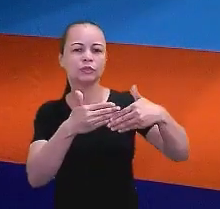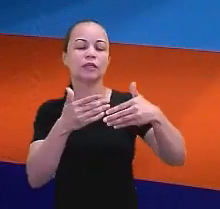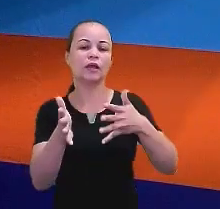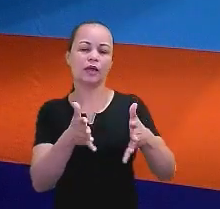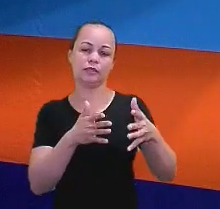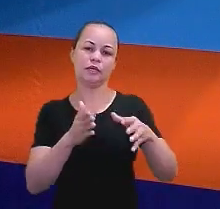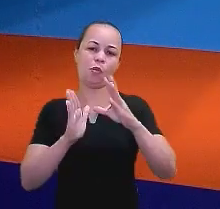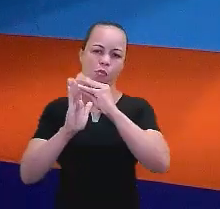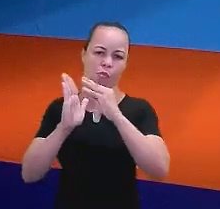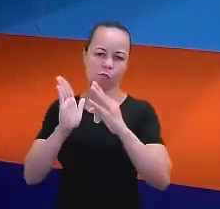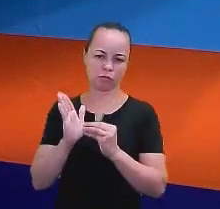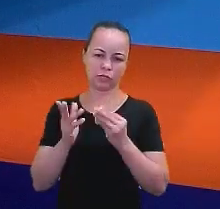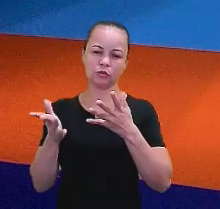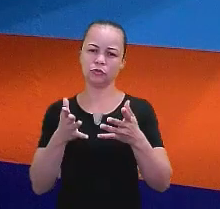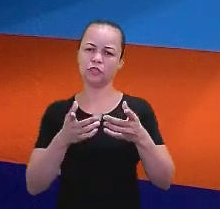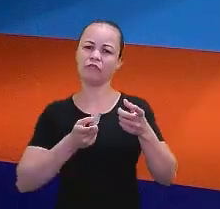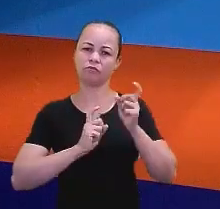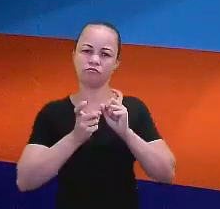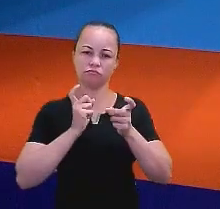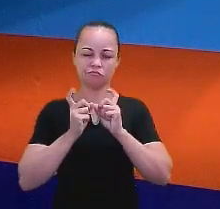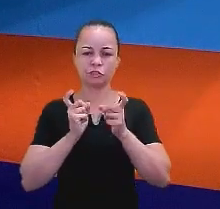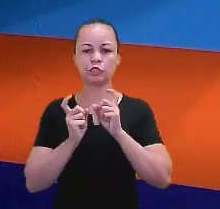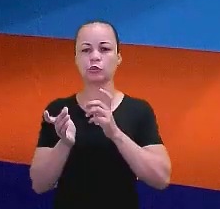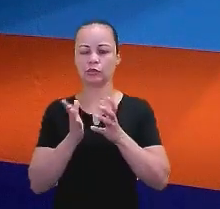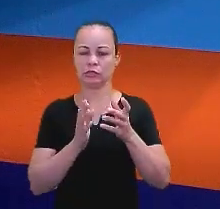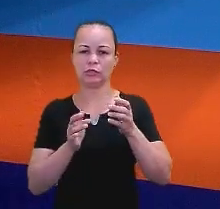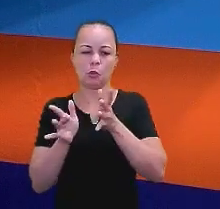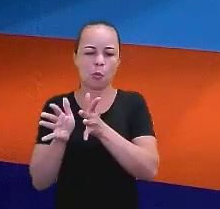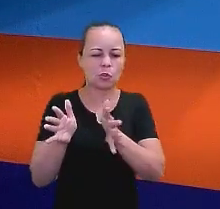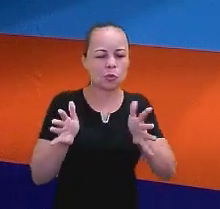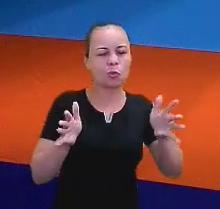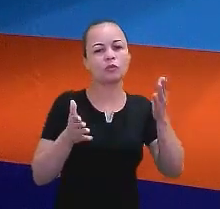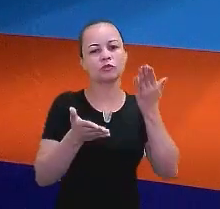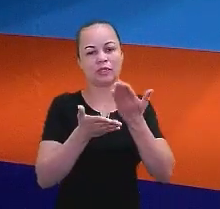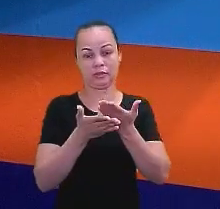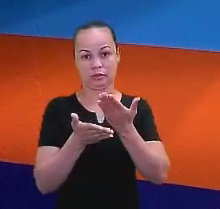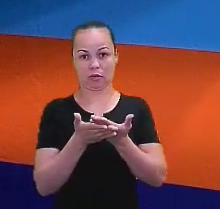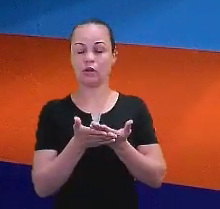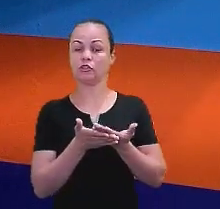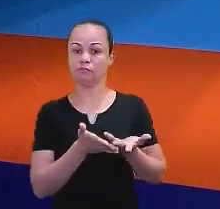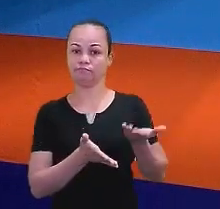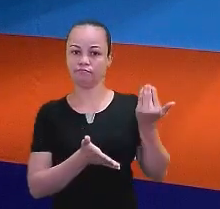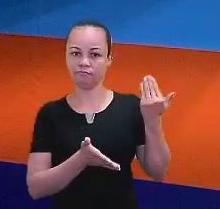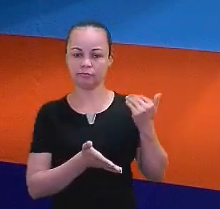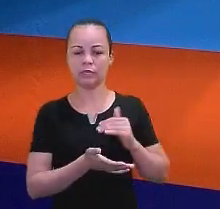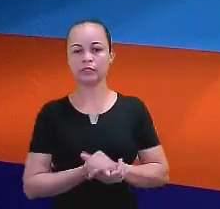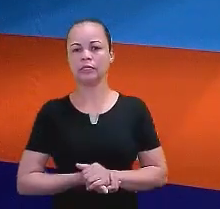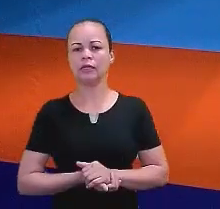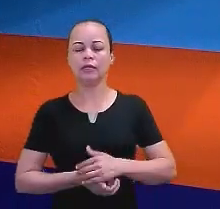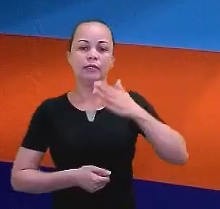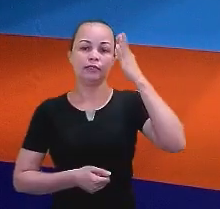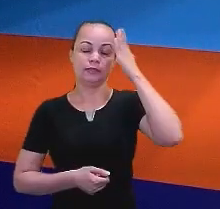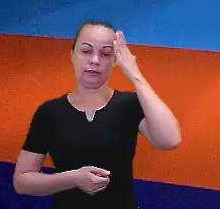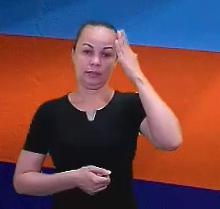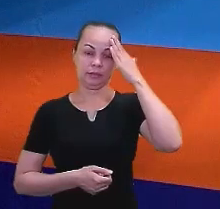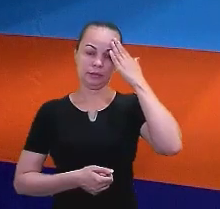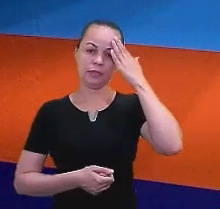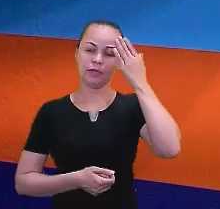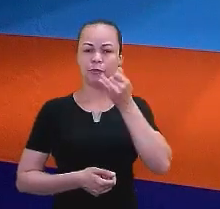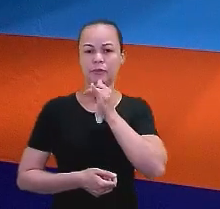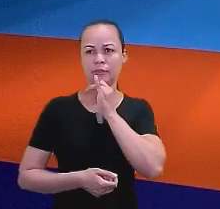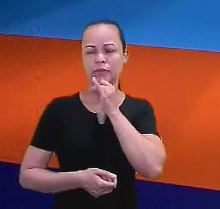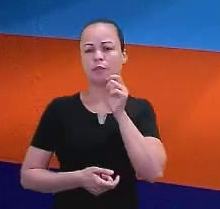vimos discutindo ao longo dessas aulas anteriores, entender, por exemplo, como o